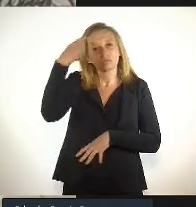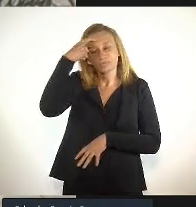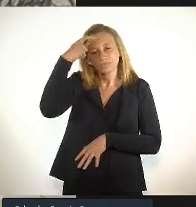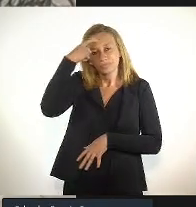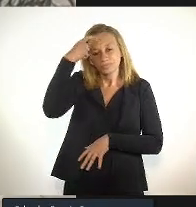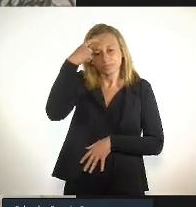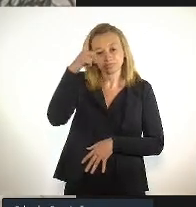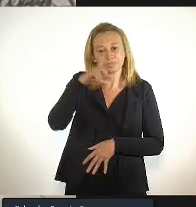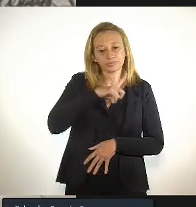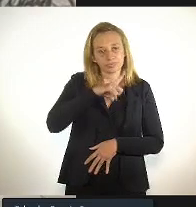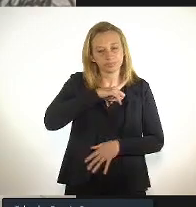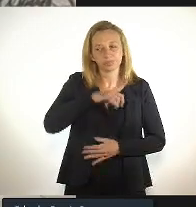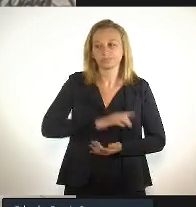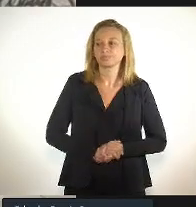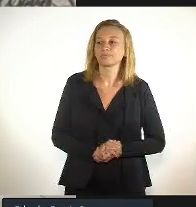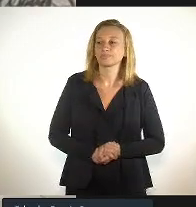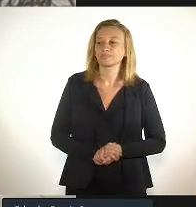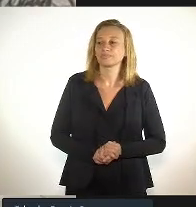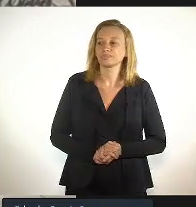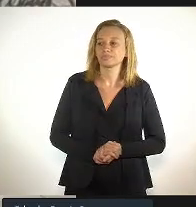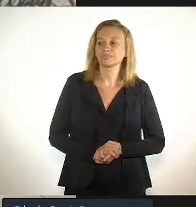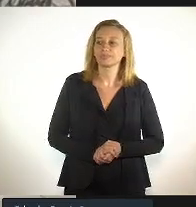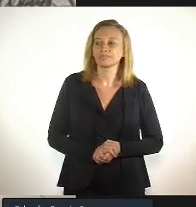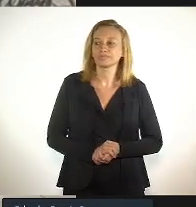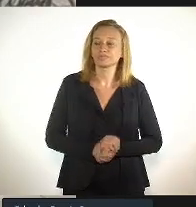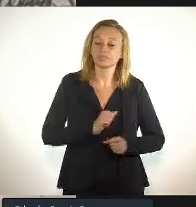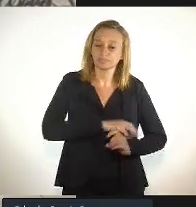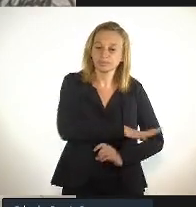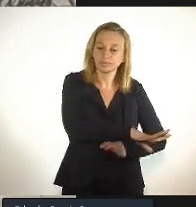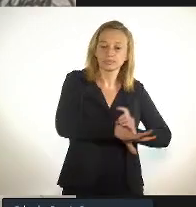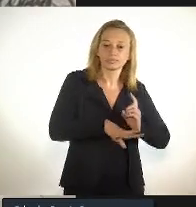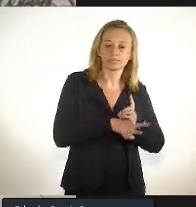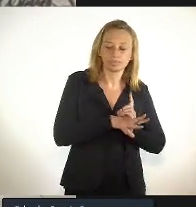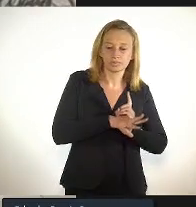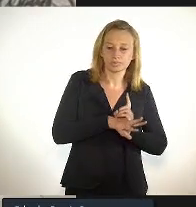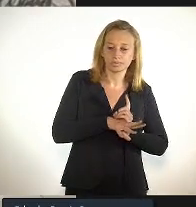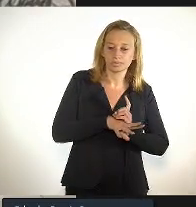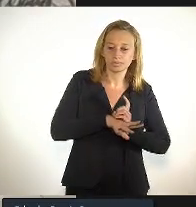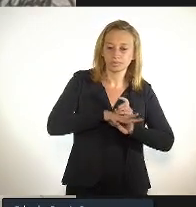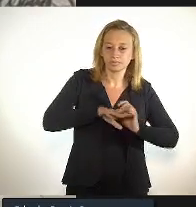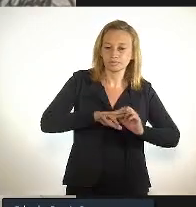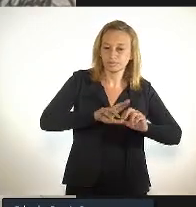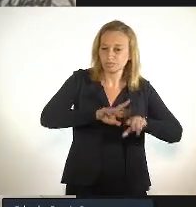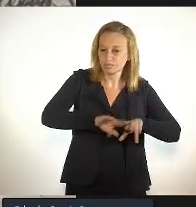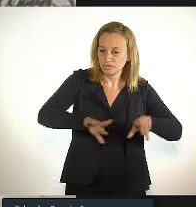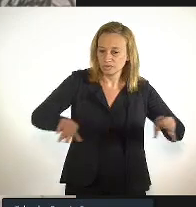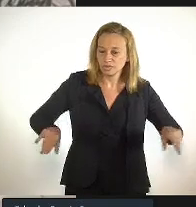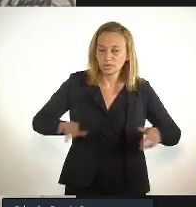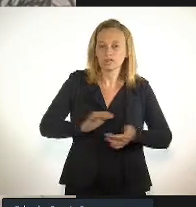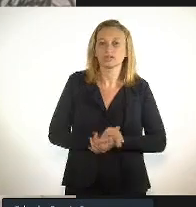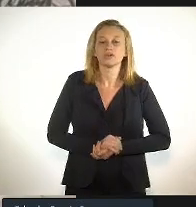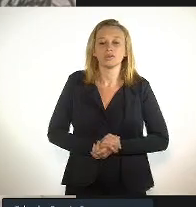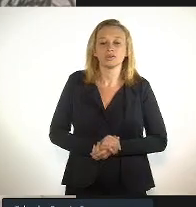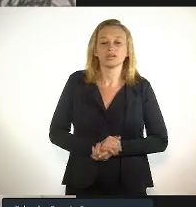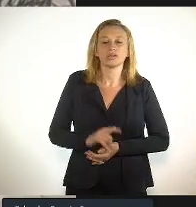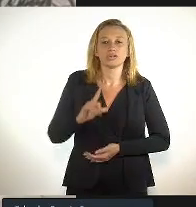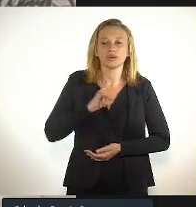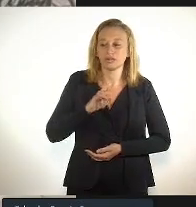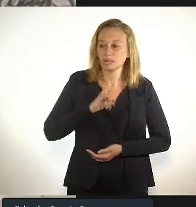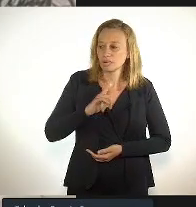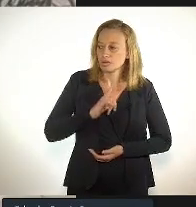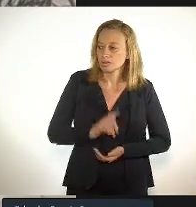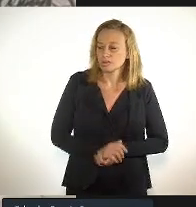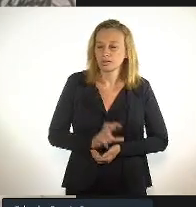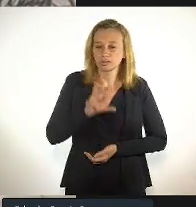conscientizar em termos de uma sociedade plural, de uma sociedade onde temos cerca